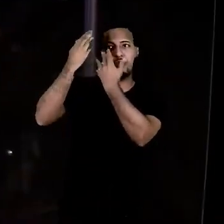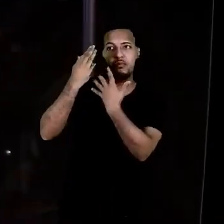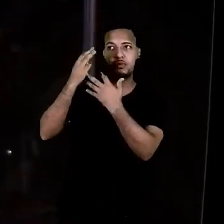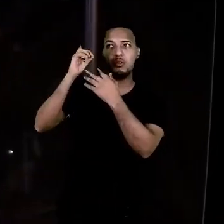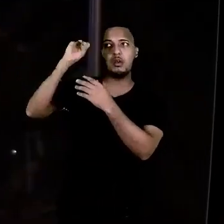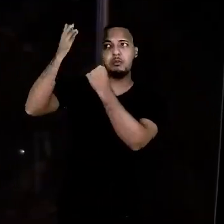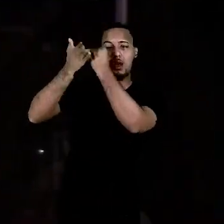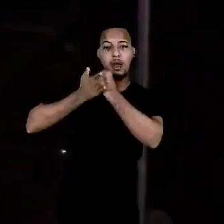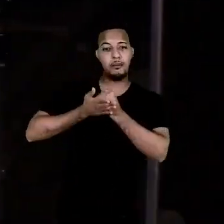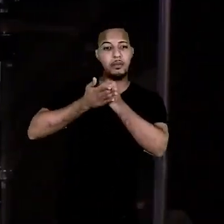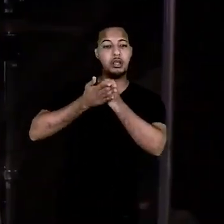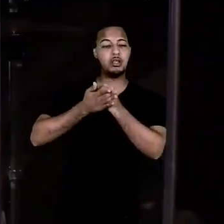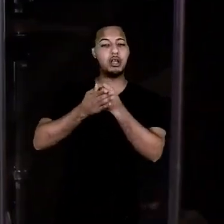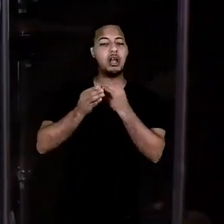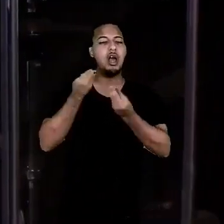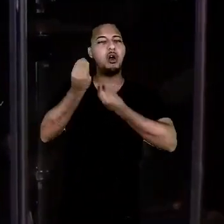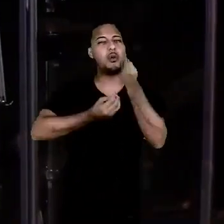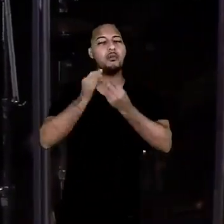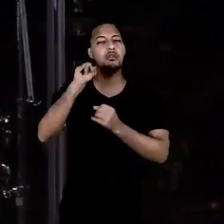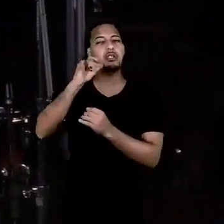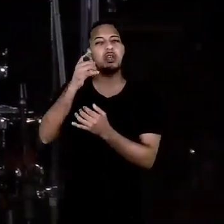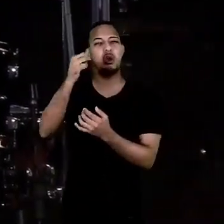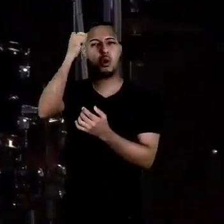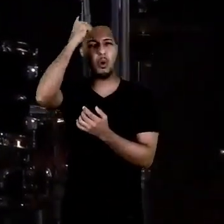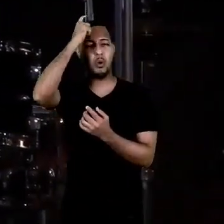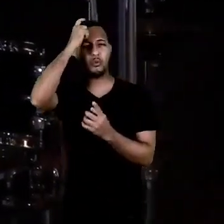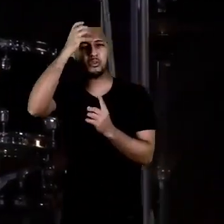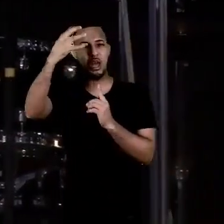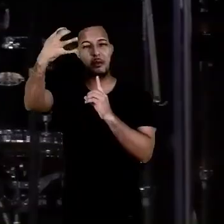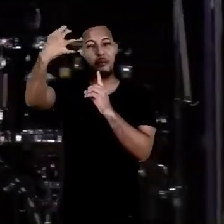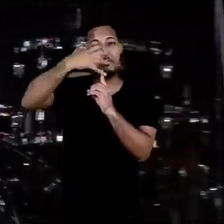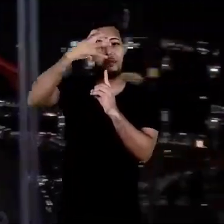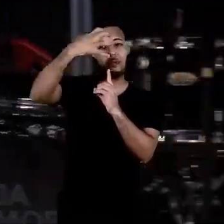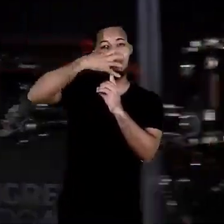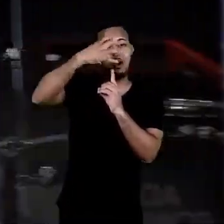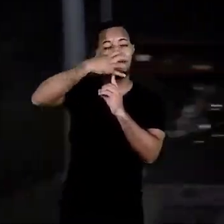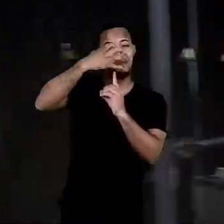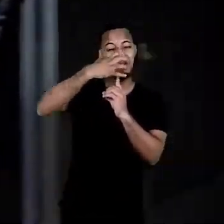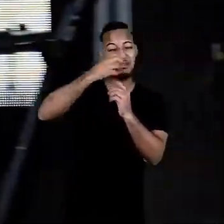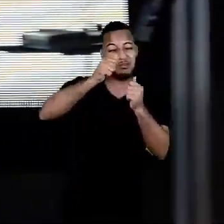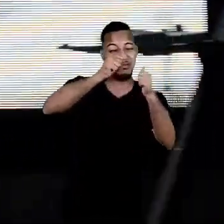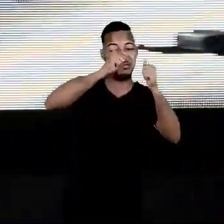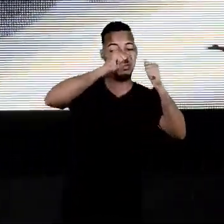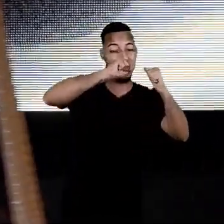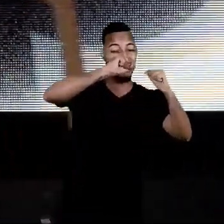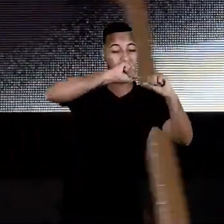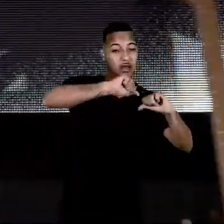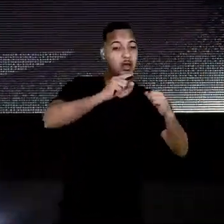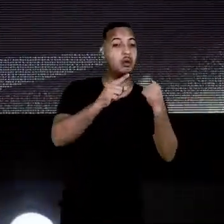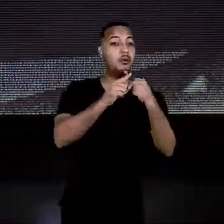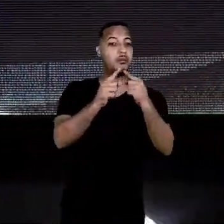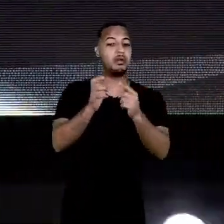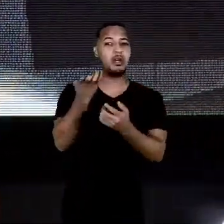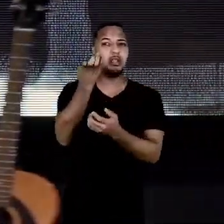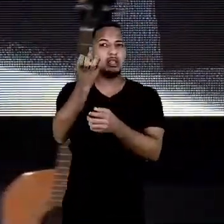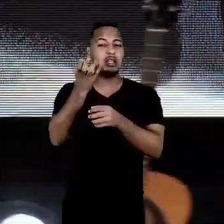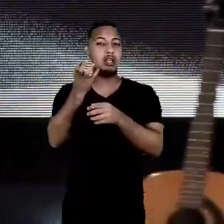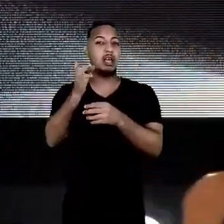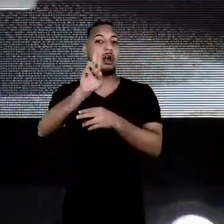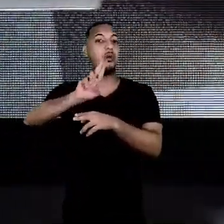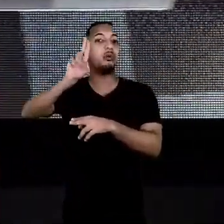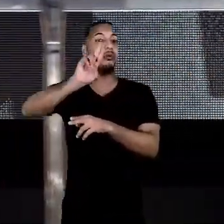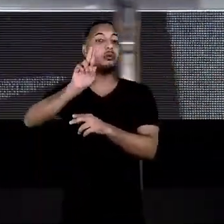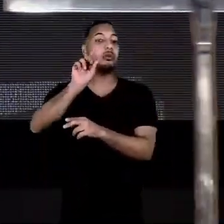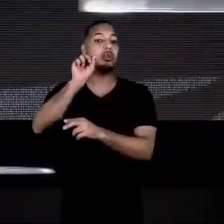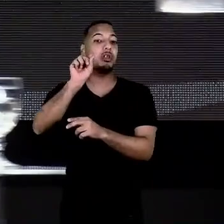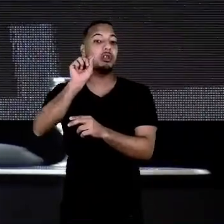isso, como se fosse uma forma de escape. Por quê? Porque o diabo sempre vai trabalhar no